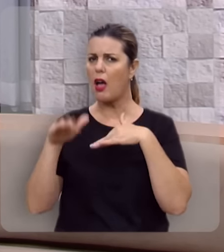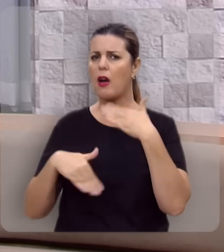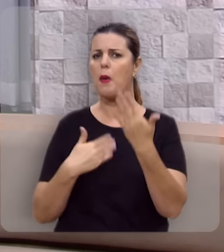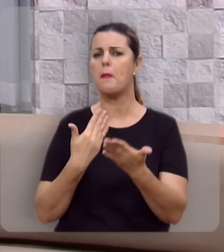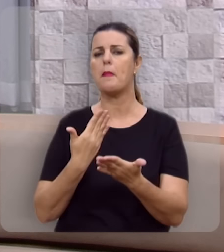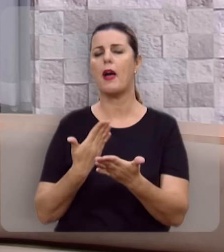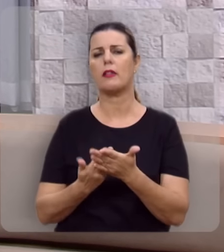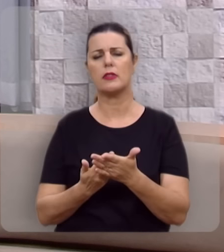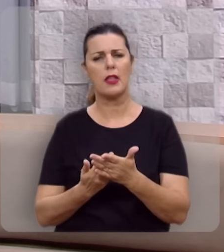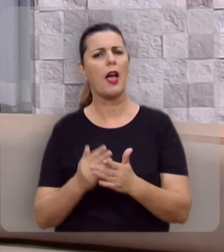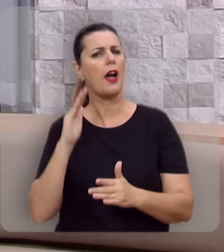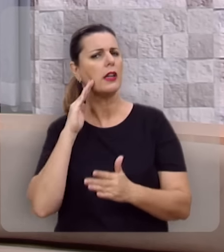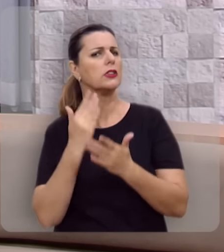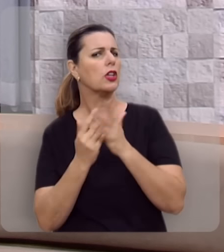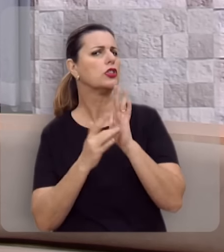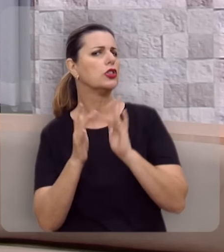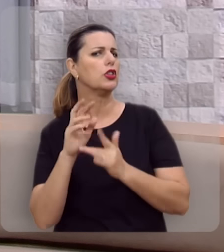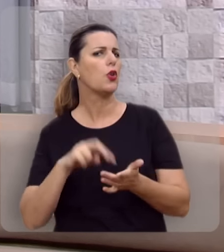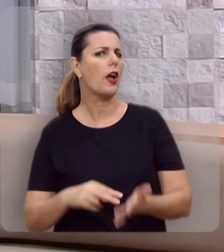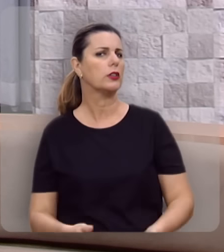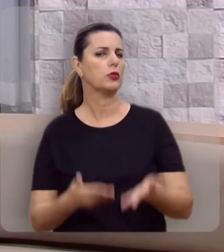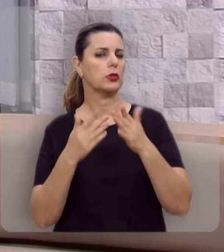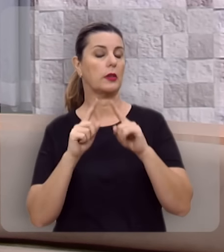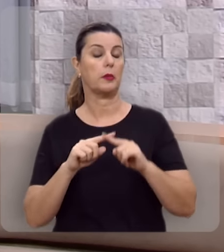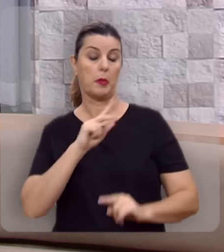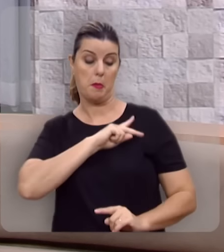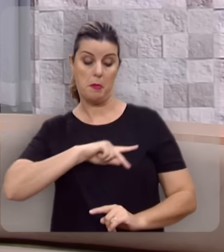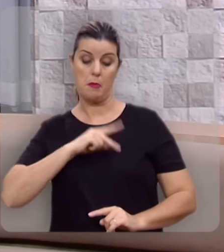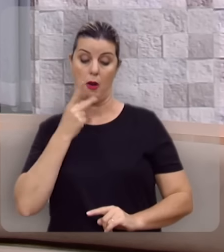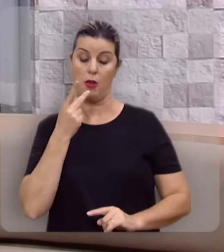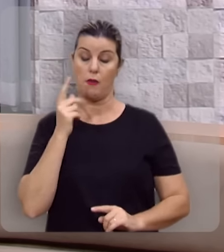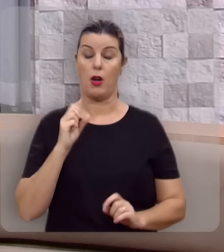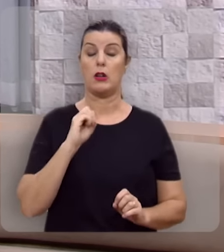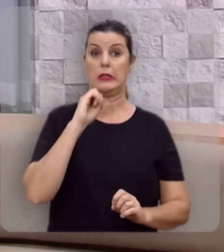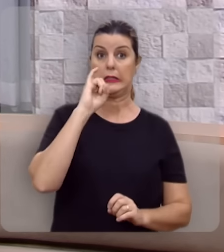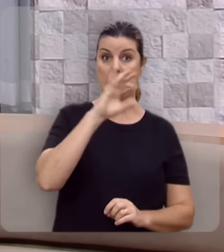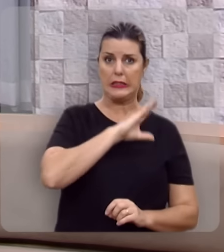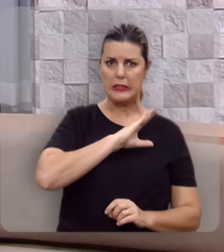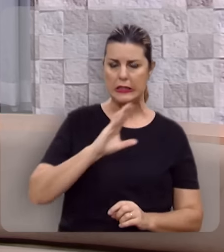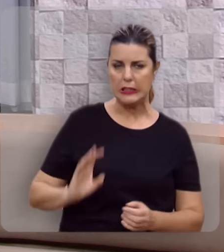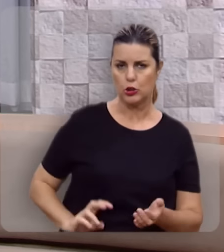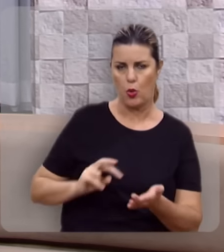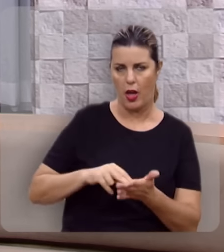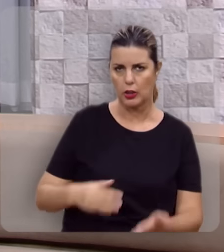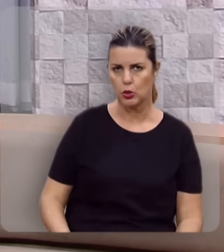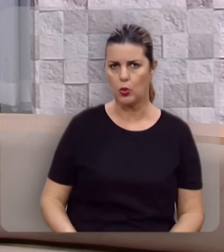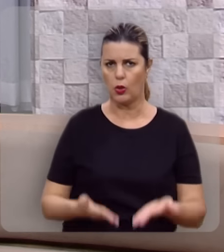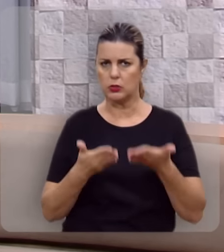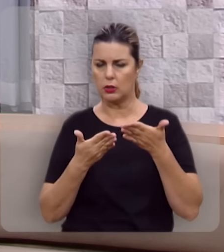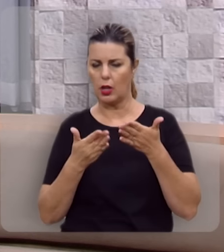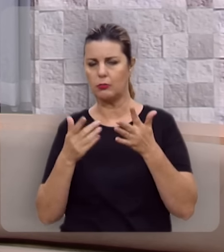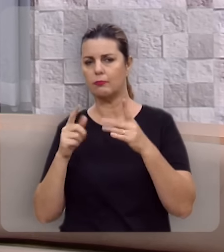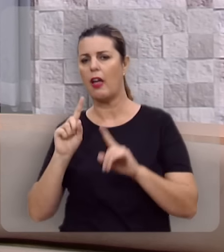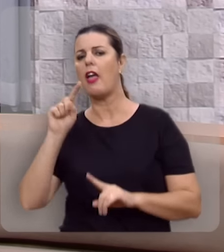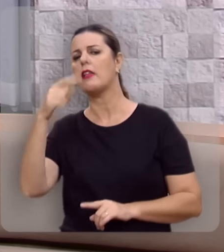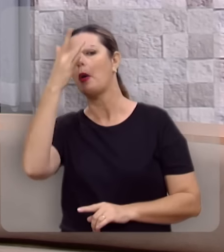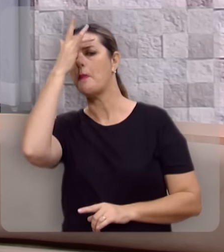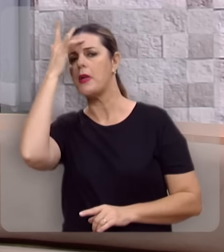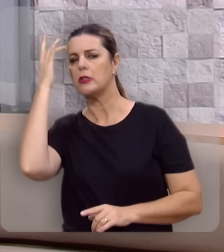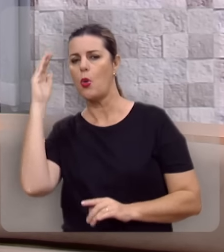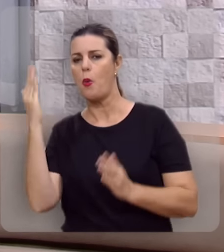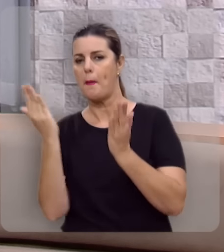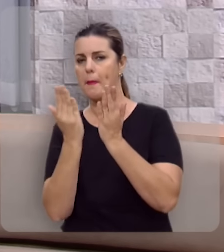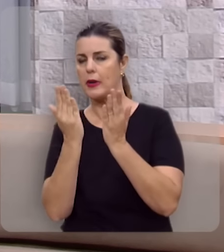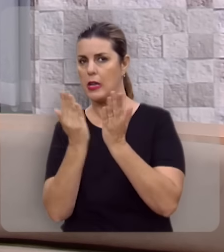até acreditassem que Jesus tinha ressuscitado. Então, Paulo diz o seguinte: olha, se Cristo ressuscitou, então os mortos